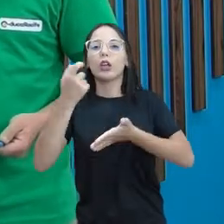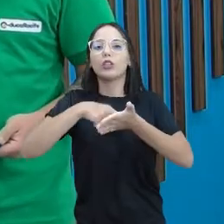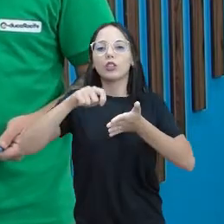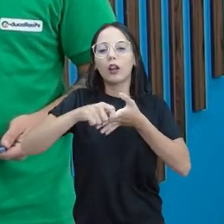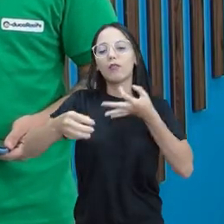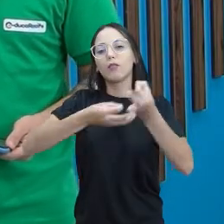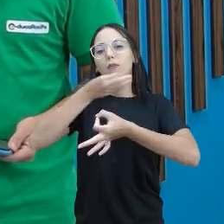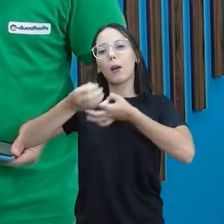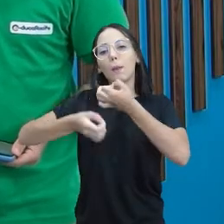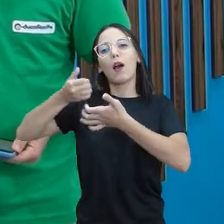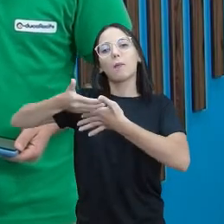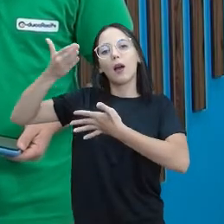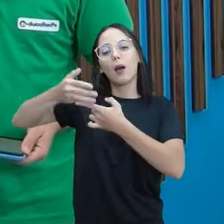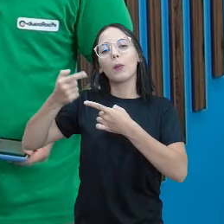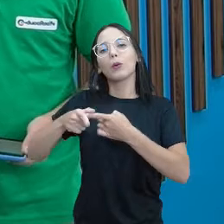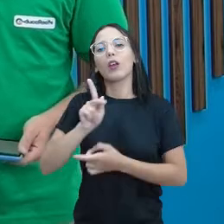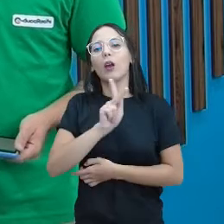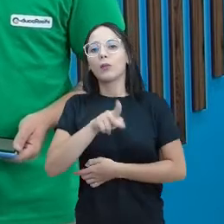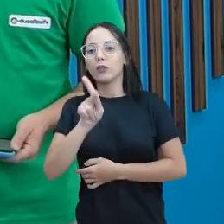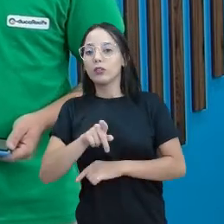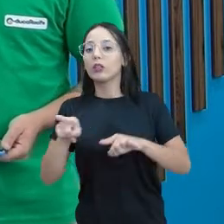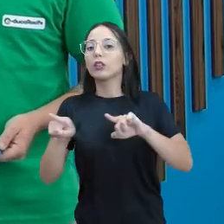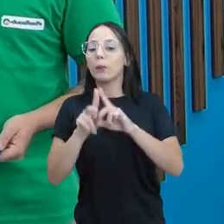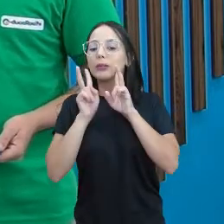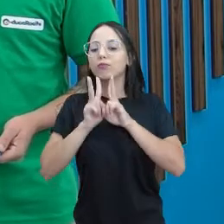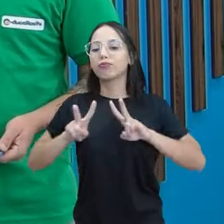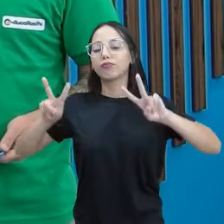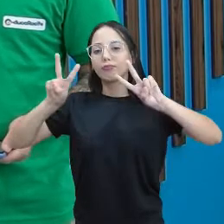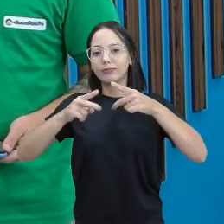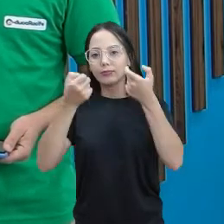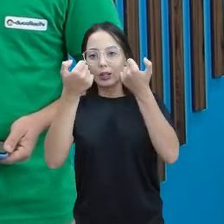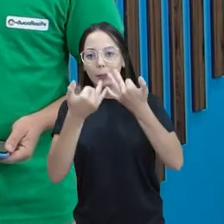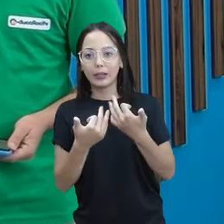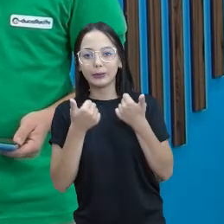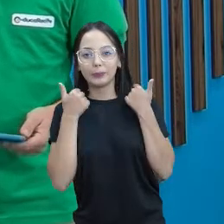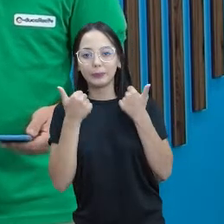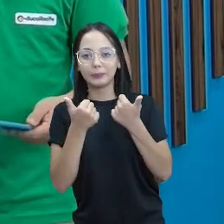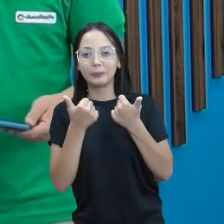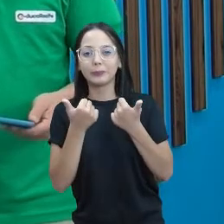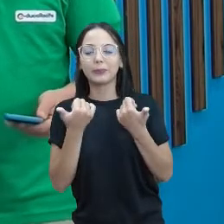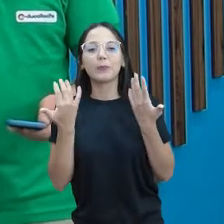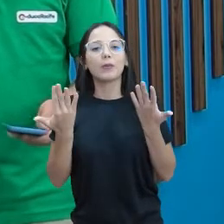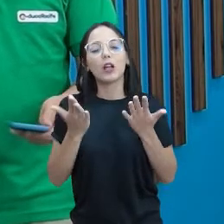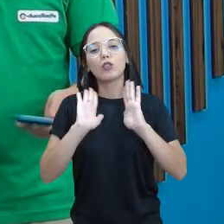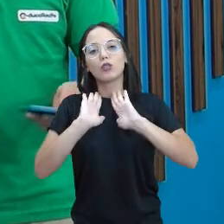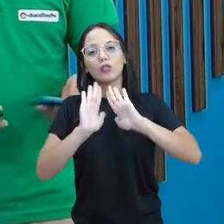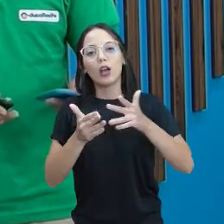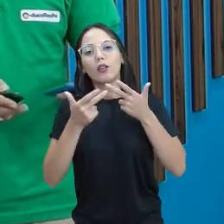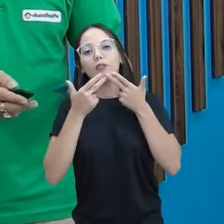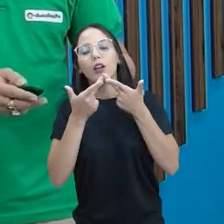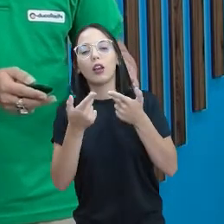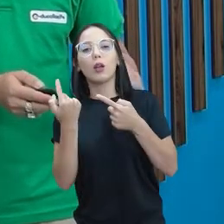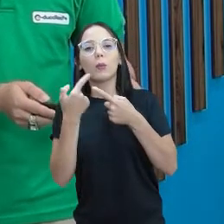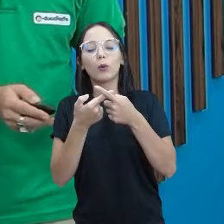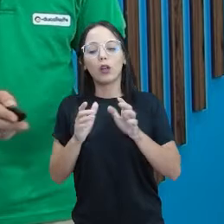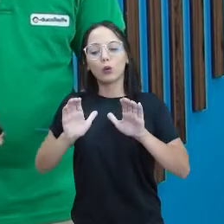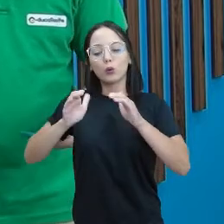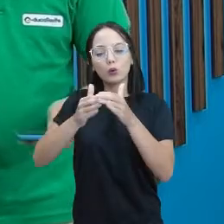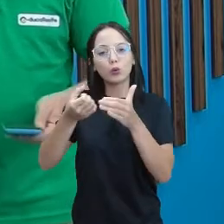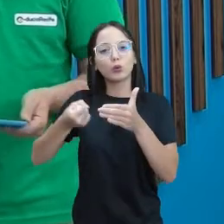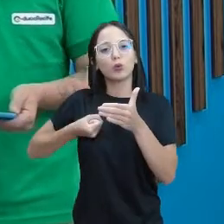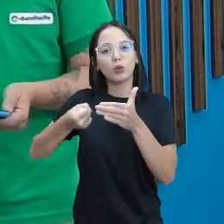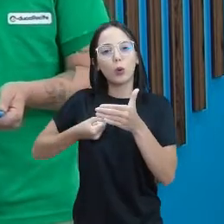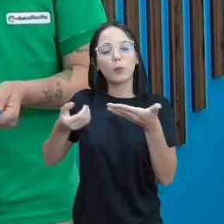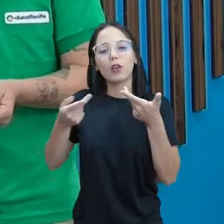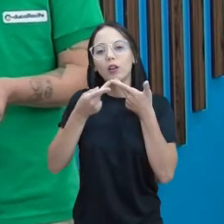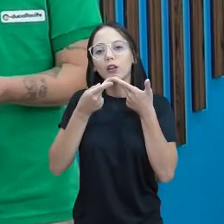aí no chat que a professora Briane vai estar trazendo para a gente, tá bom? Então, como eu disse, quando a gente está com os números inteiros, a gente vai